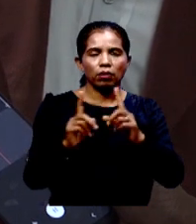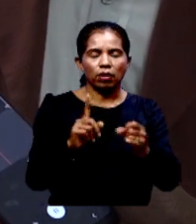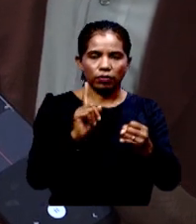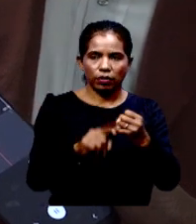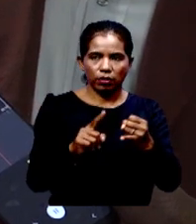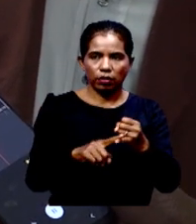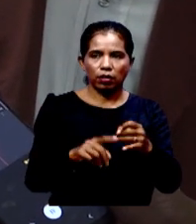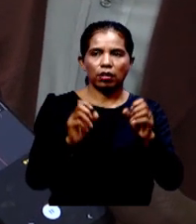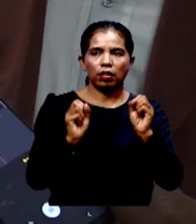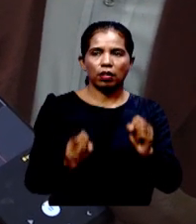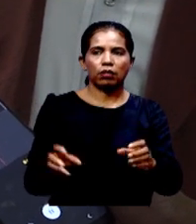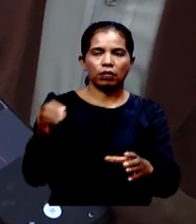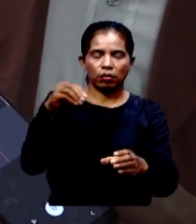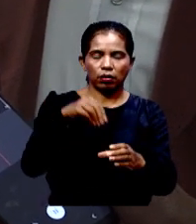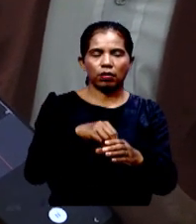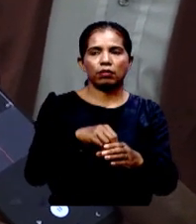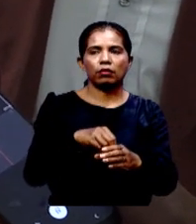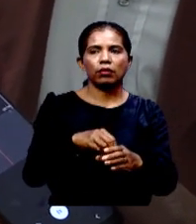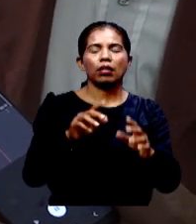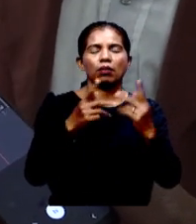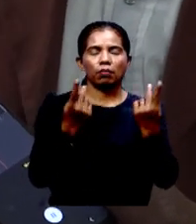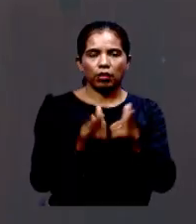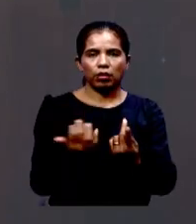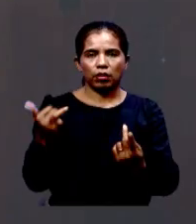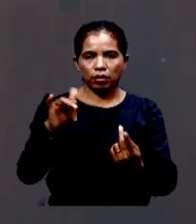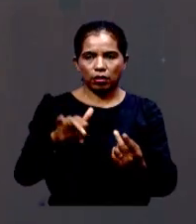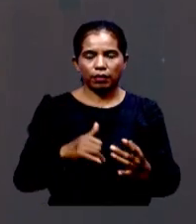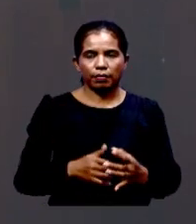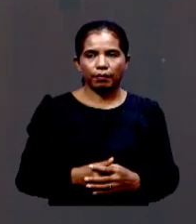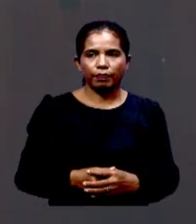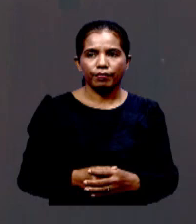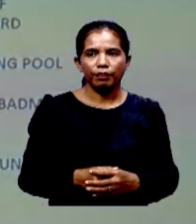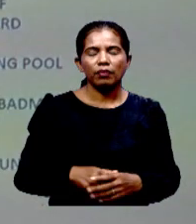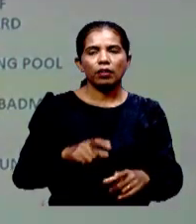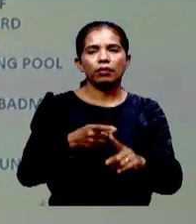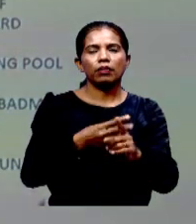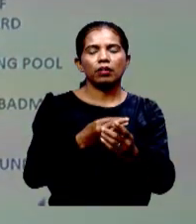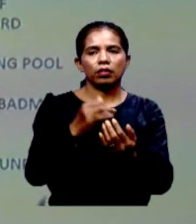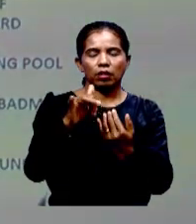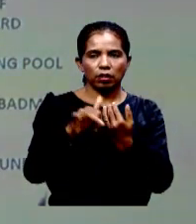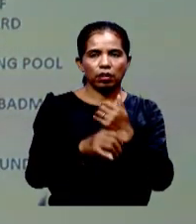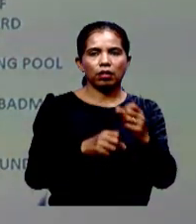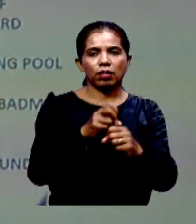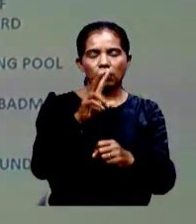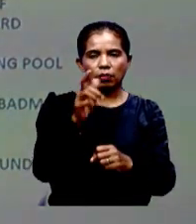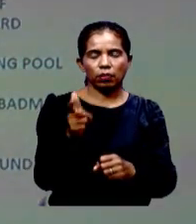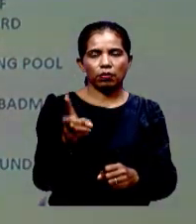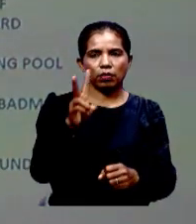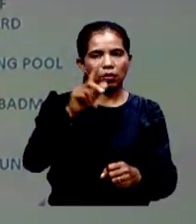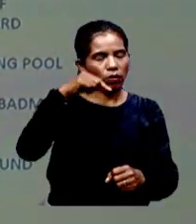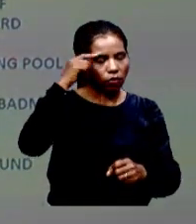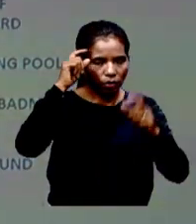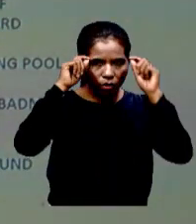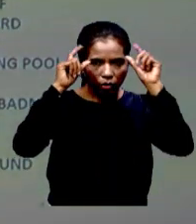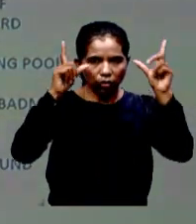ato atribui contrato vai a companhia construtor sira ia fulan janeiro tina rio rua ronul resin rua governo Timor